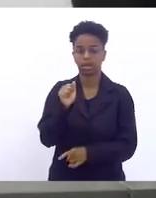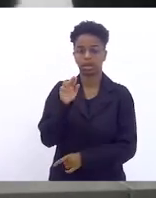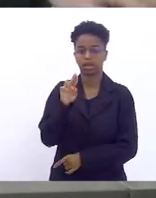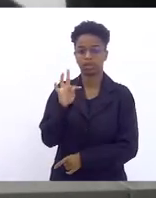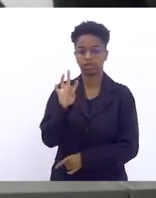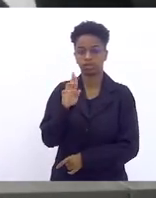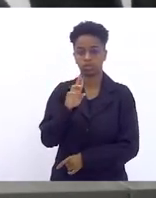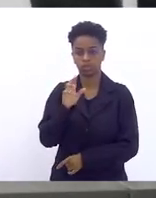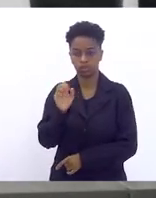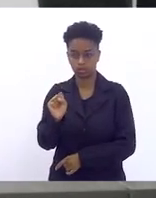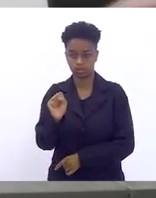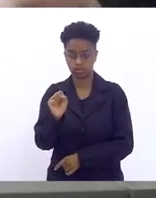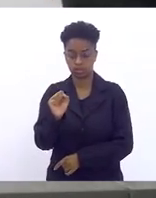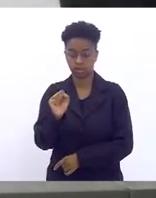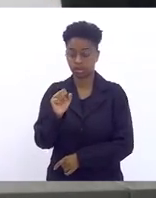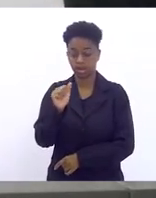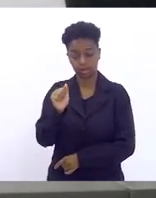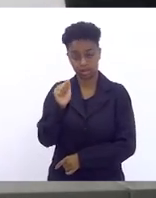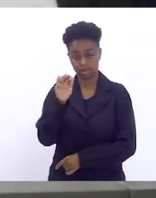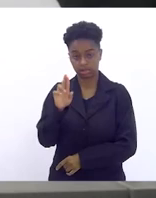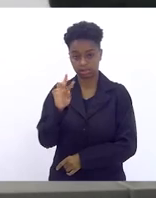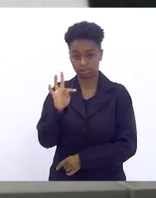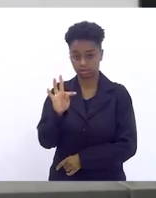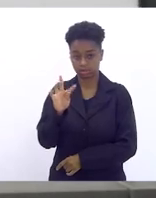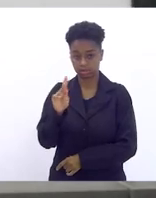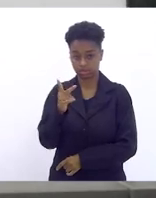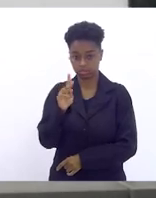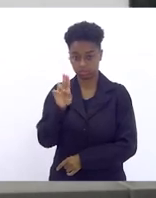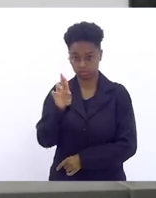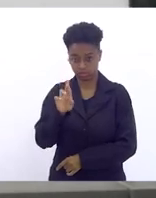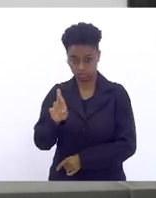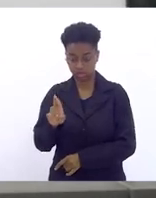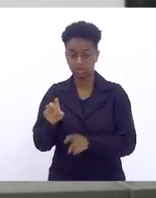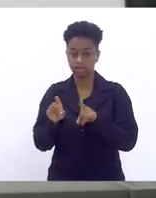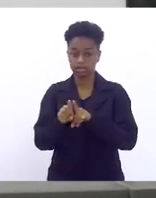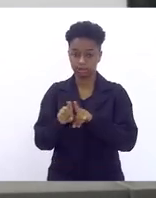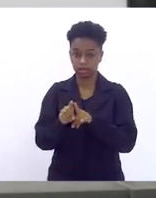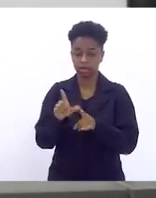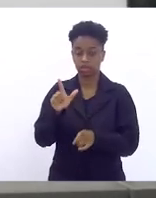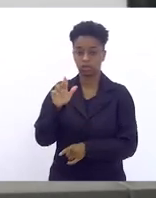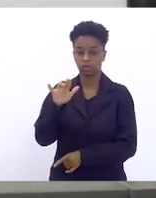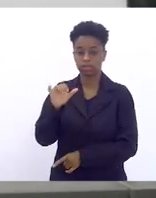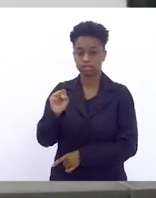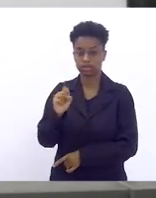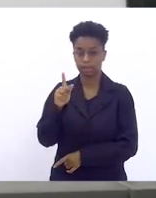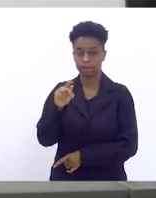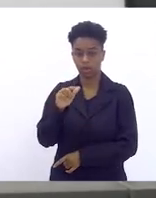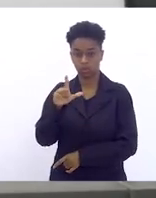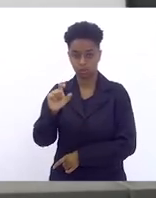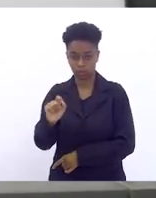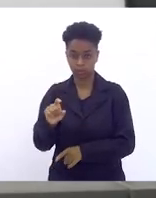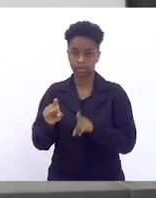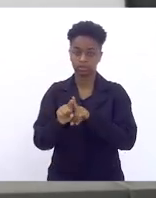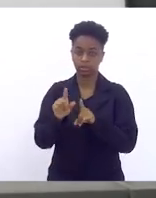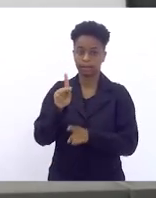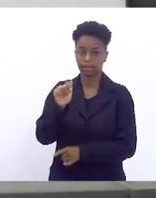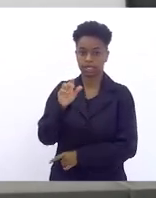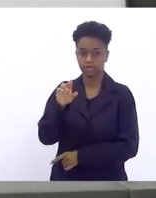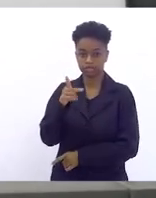Paulo meu querido Pacheco nós temos lá